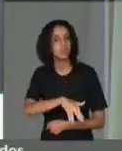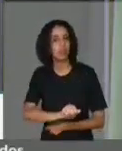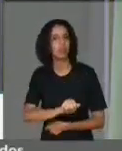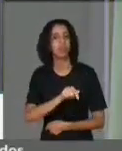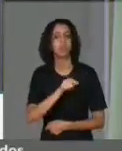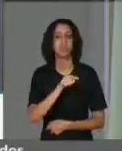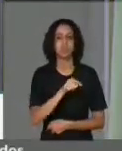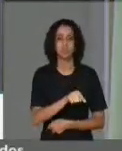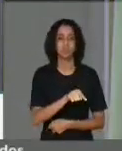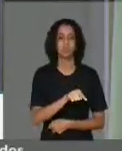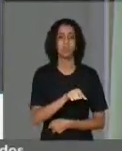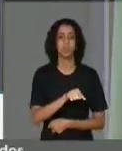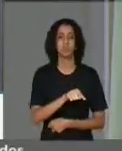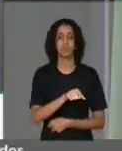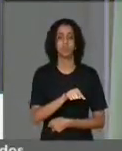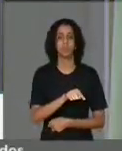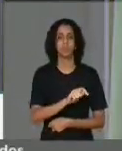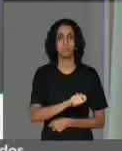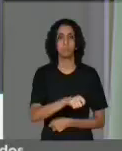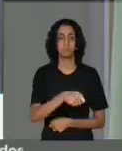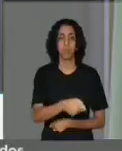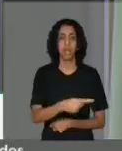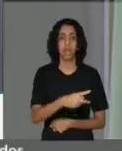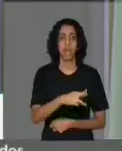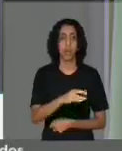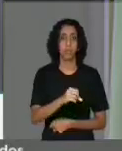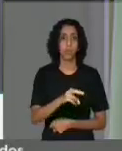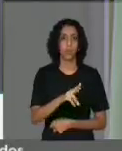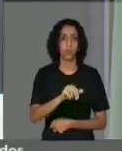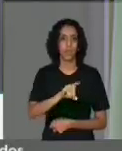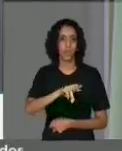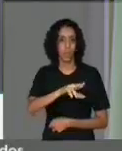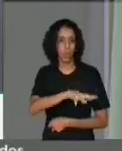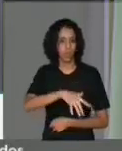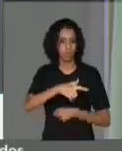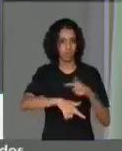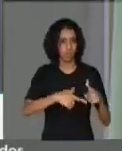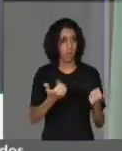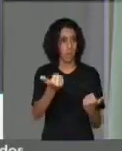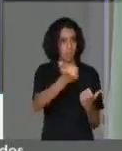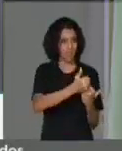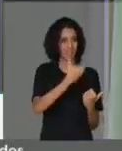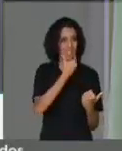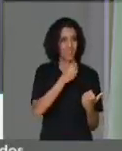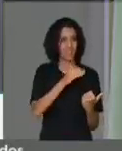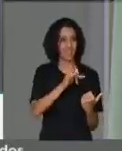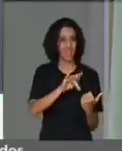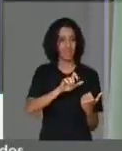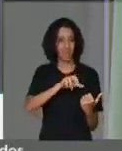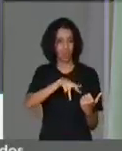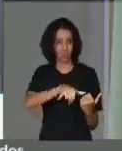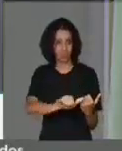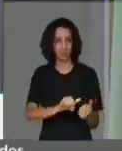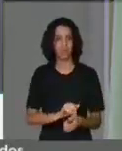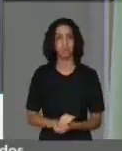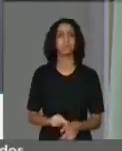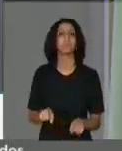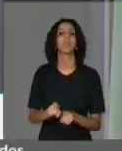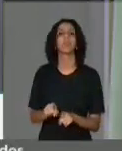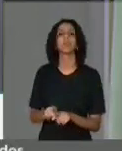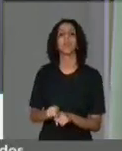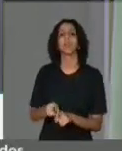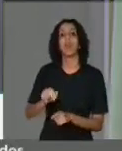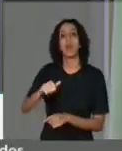Corbal Oitavem, procuradora do trabalho, representando o doutor Ronaldo Fleury. Doutor Ângelo Fabiano Farias da